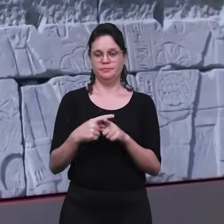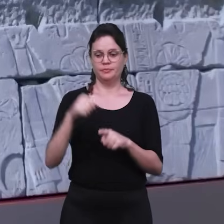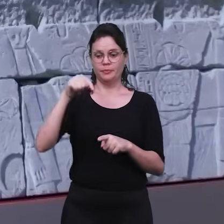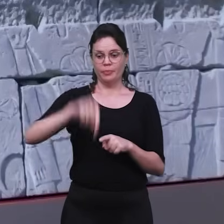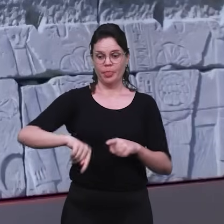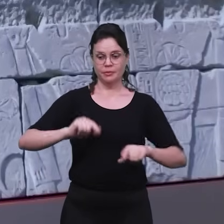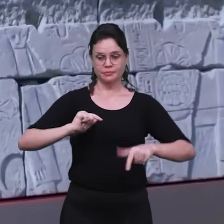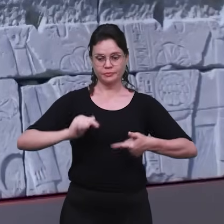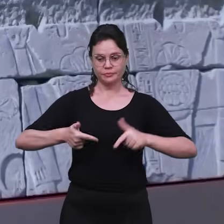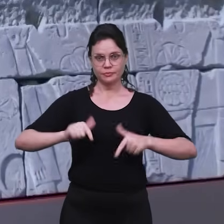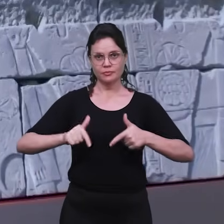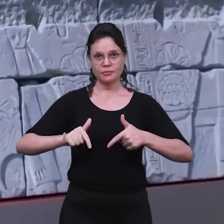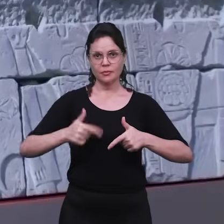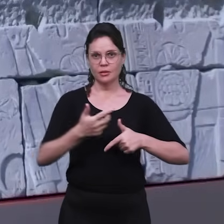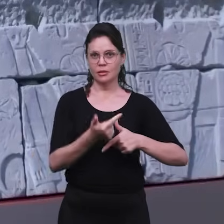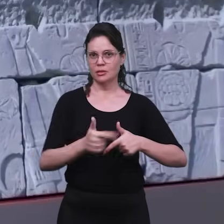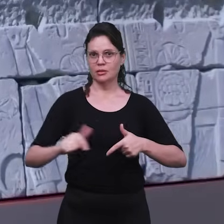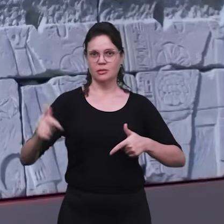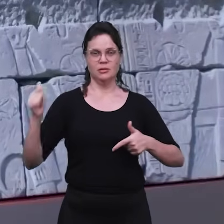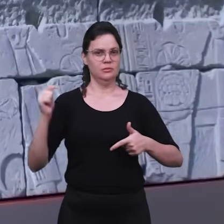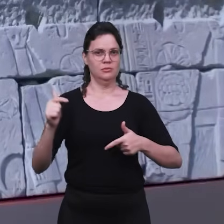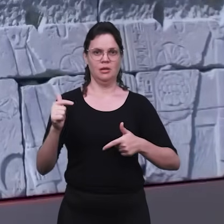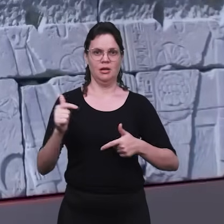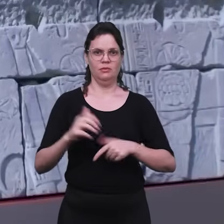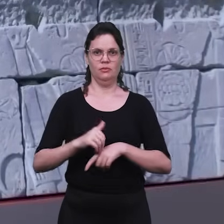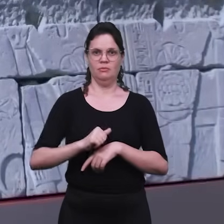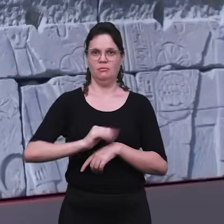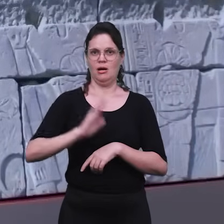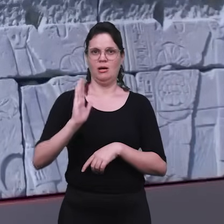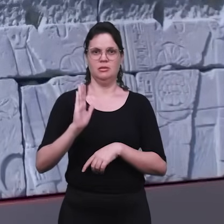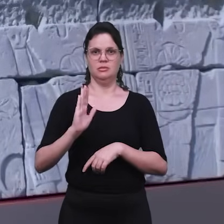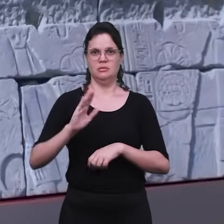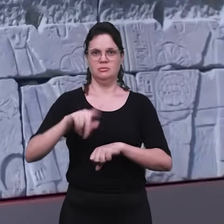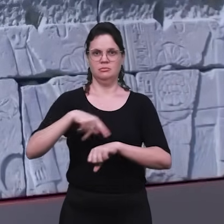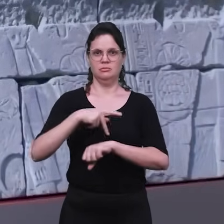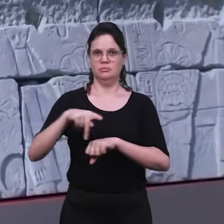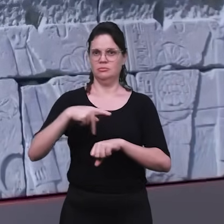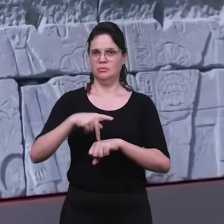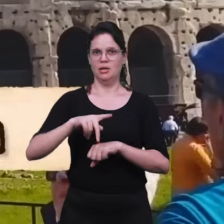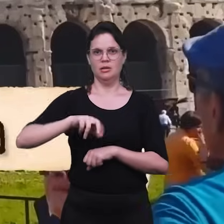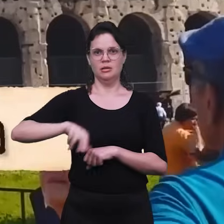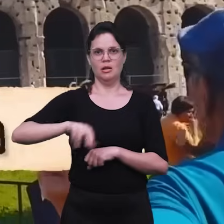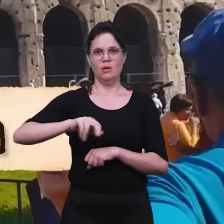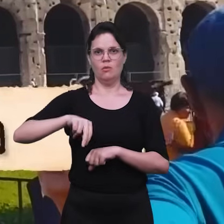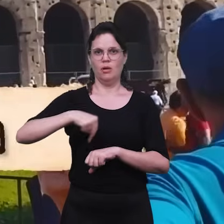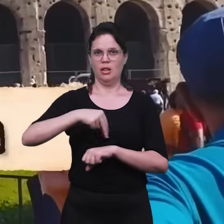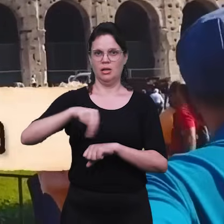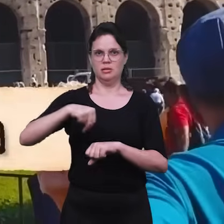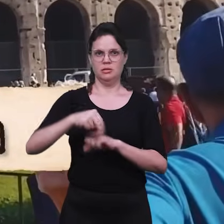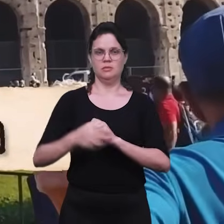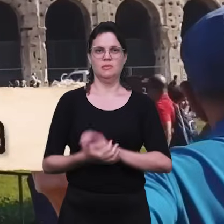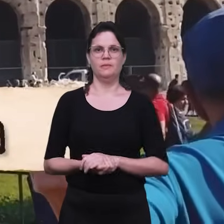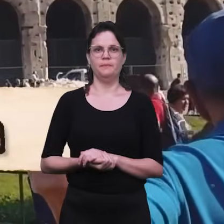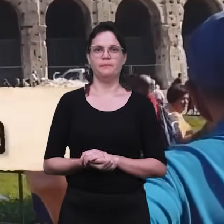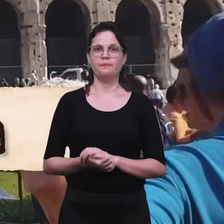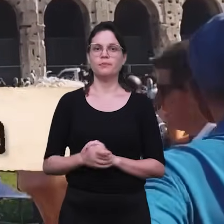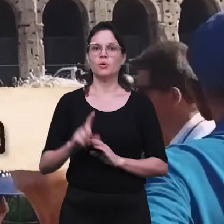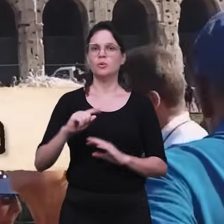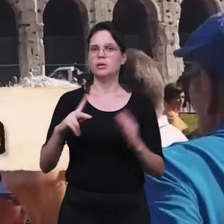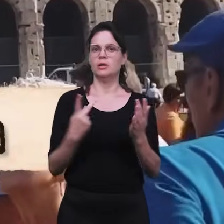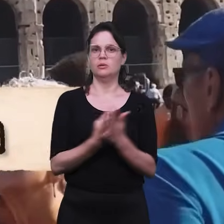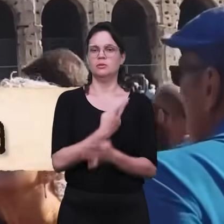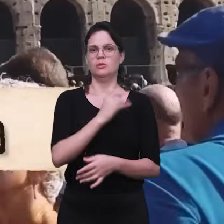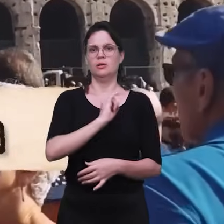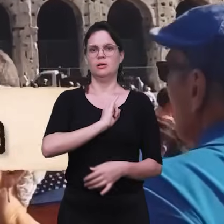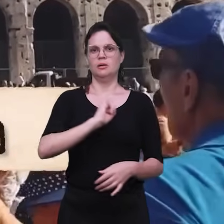Israel deixou por um grande tempo de ser nação. Esses